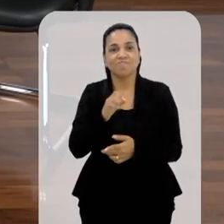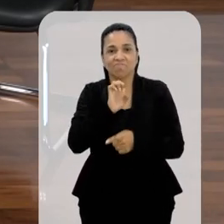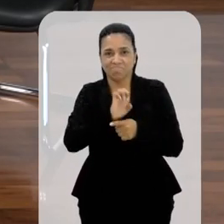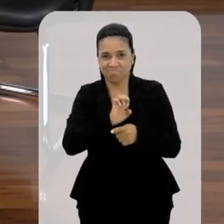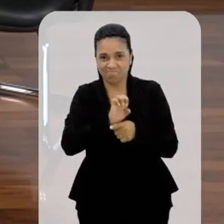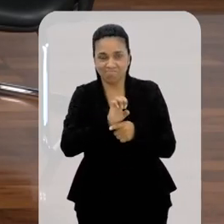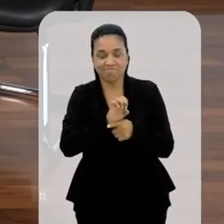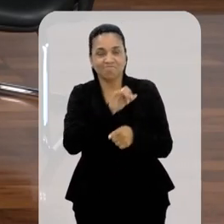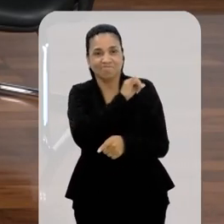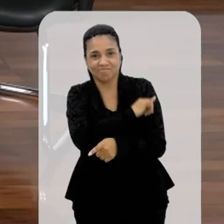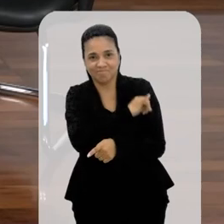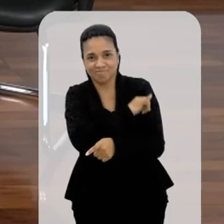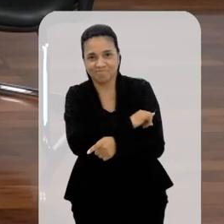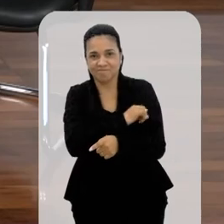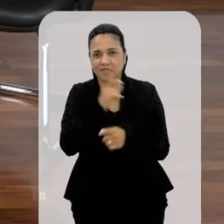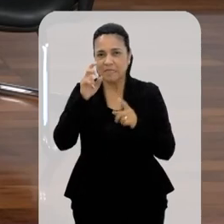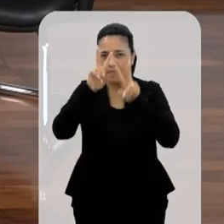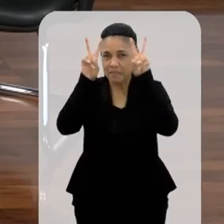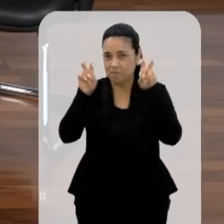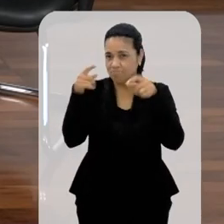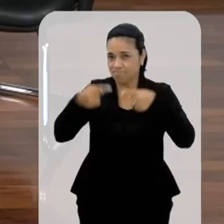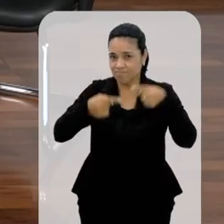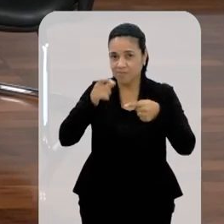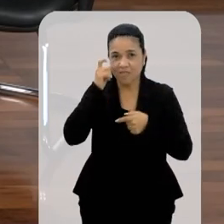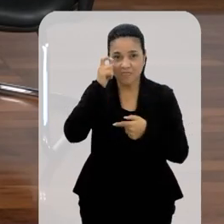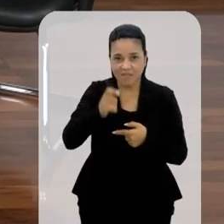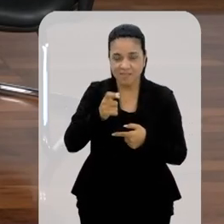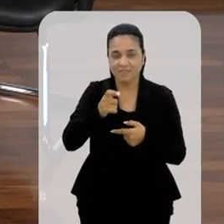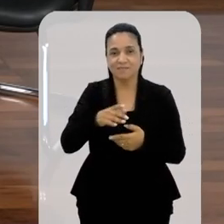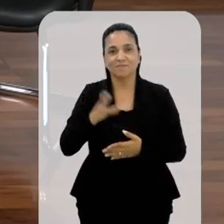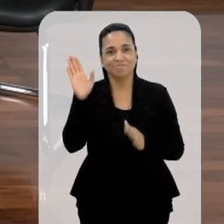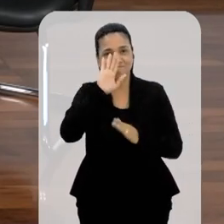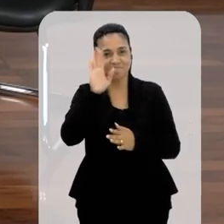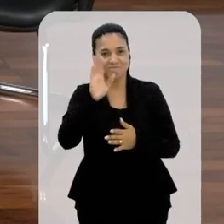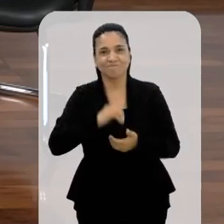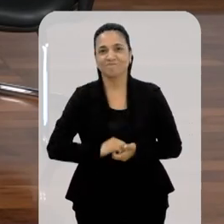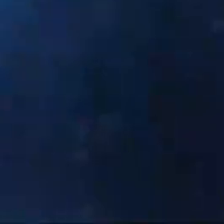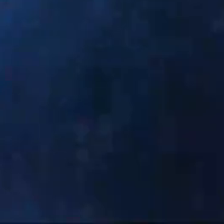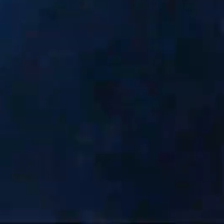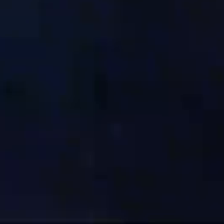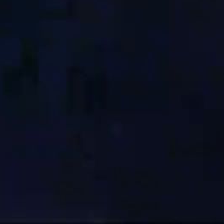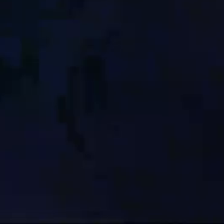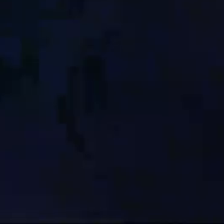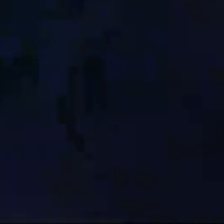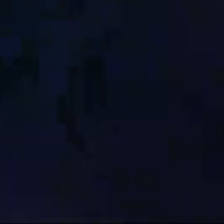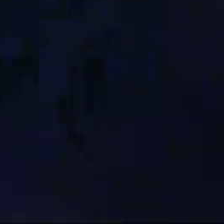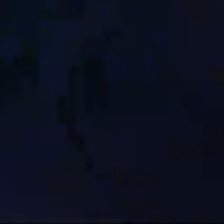debates internacionais a respeito e de interesse do Rio de Janeiro. Até a próxima!